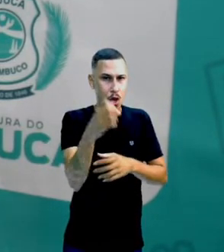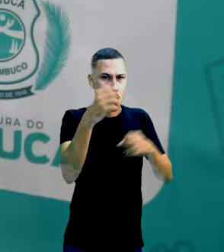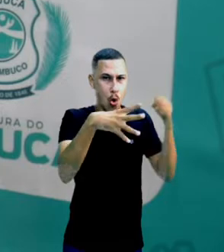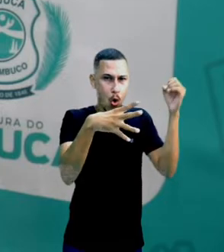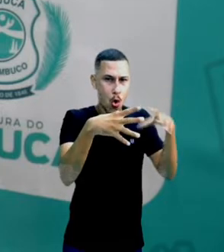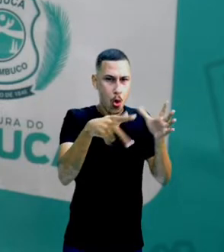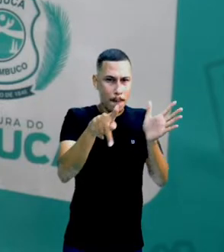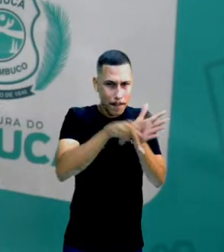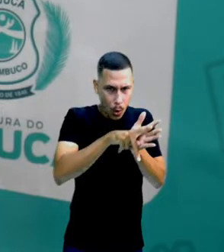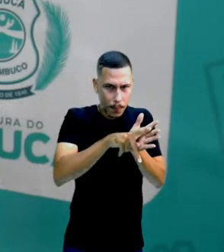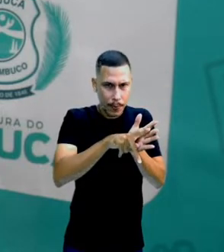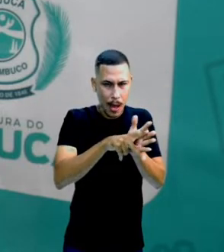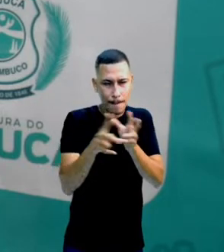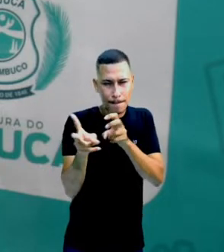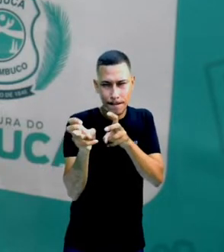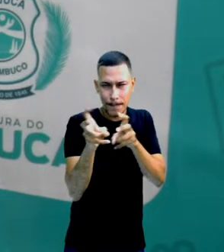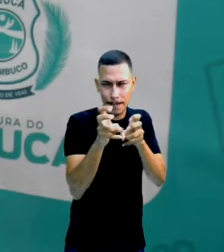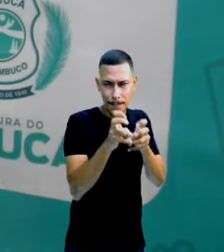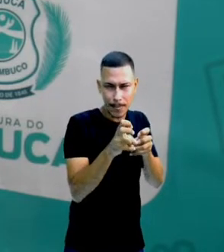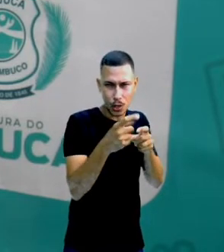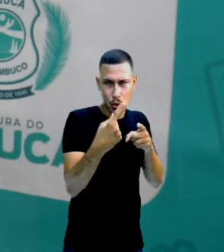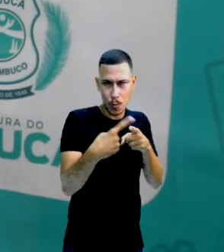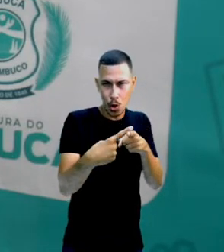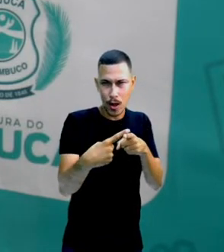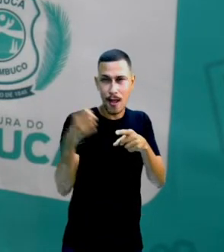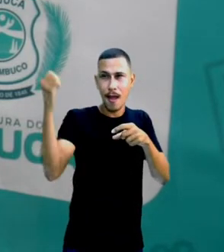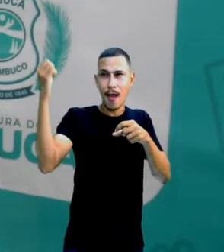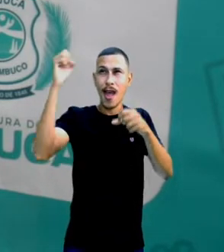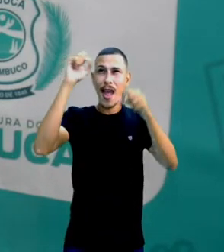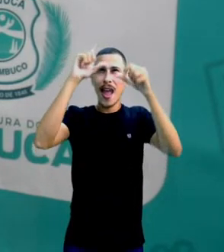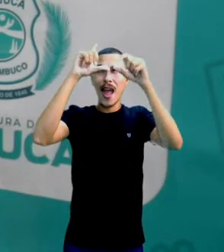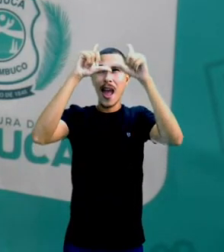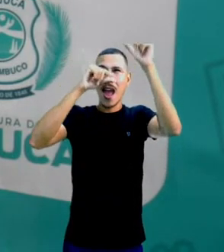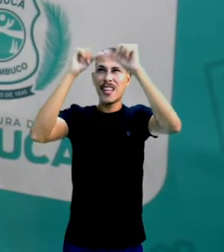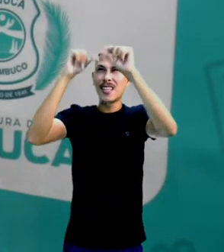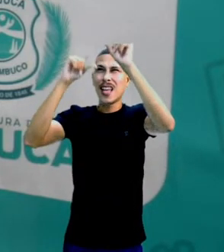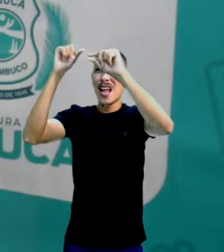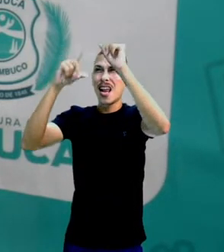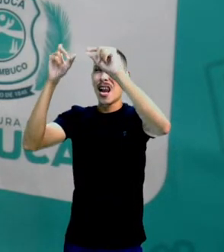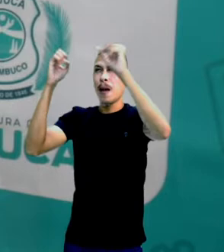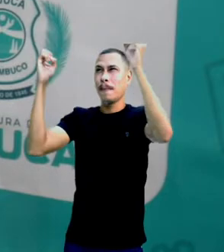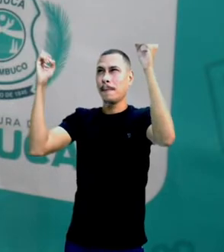Eles são vistos porque refletem a luz das estrelas que os